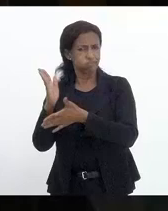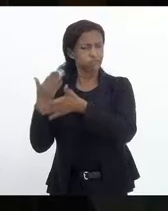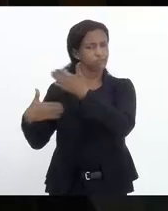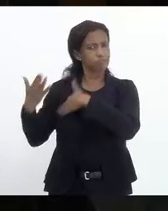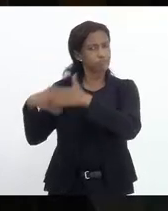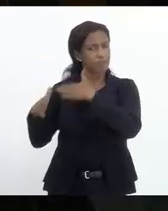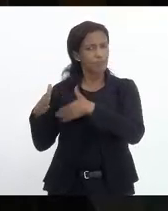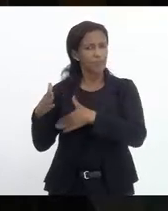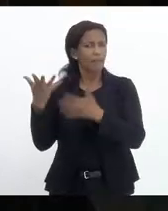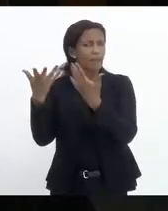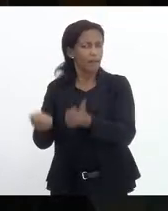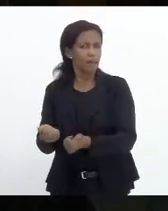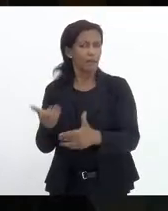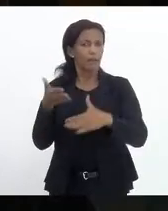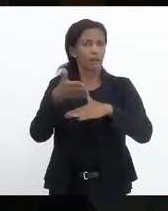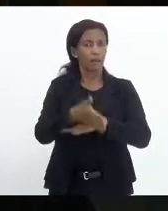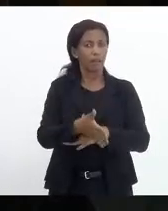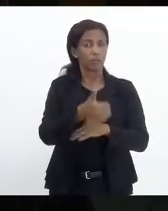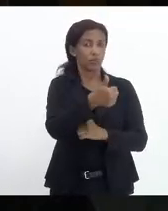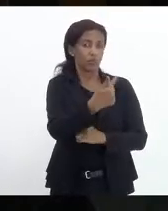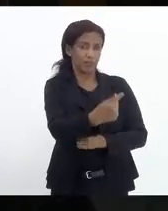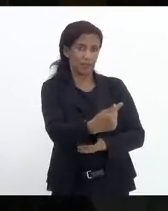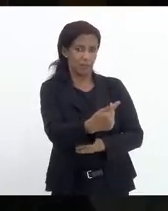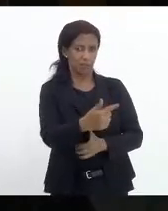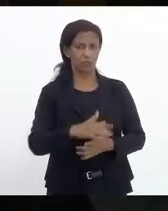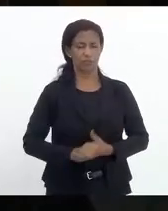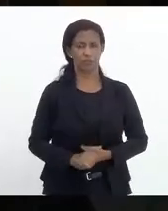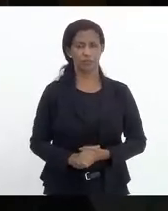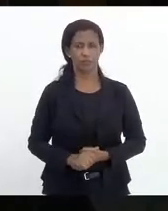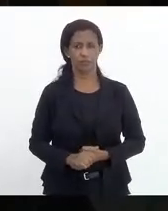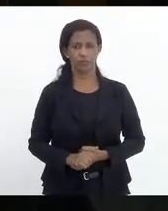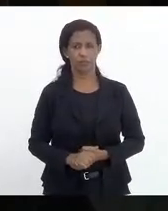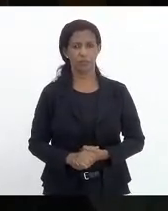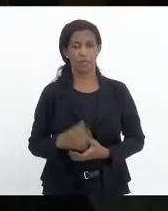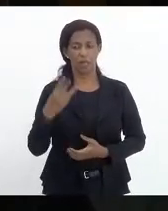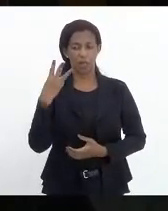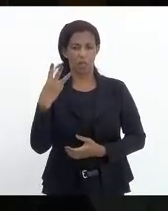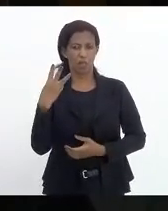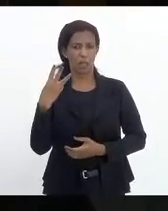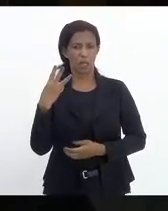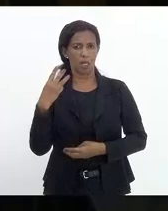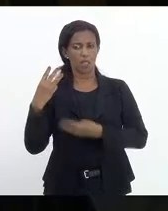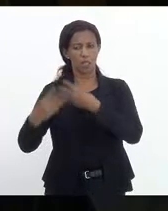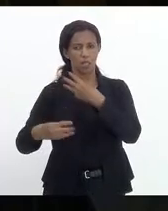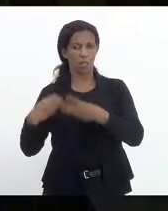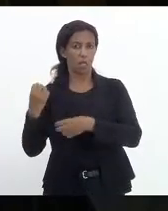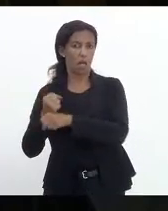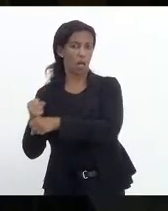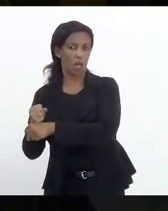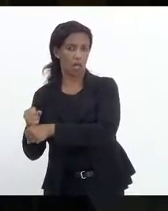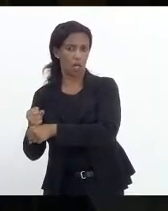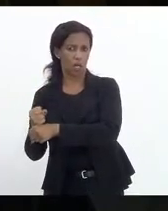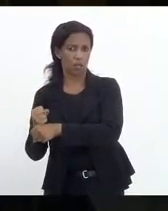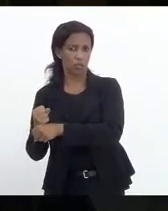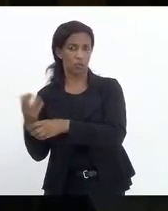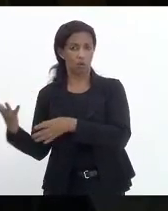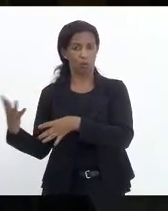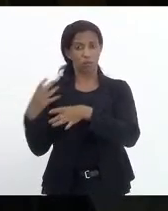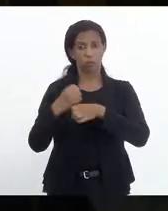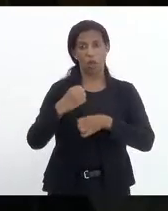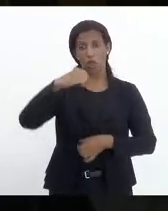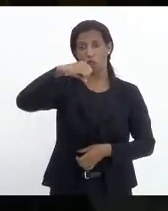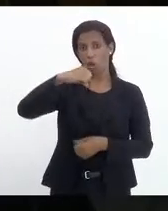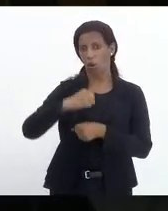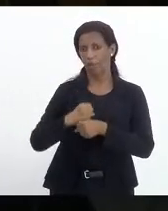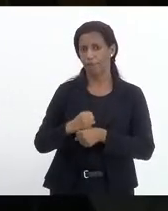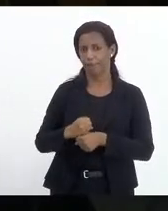permitiu que ele entrasse no dia dezessete que era de três anos e se é para 9 anos